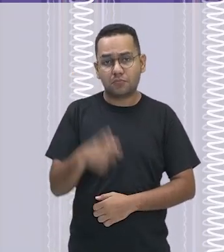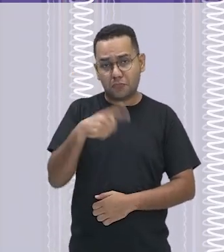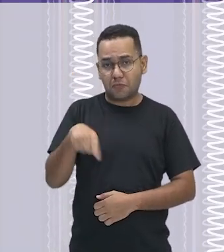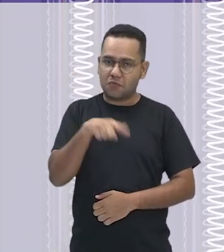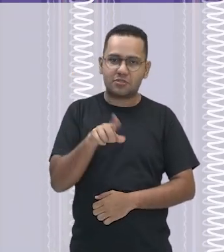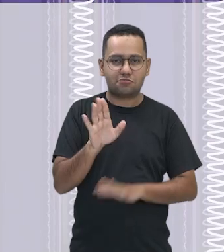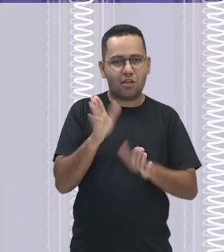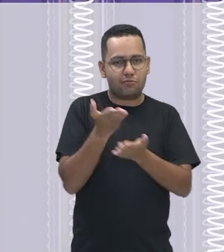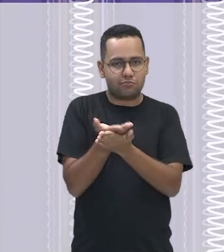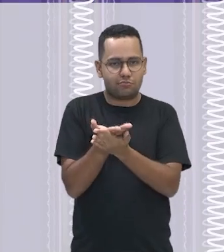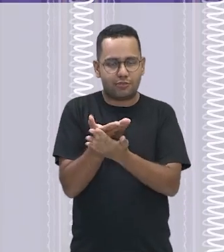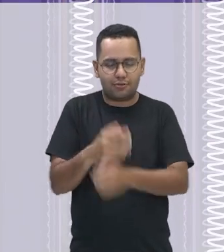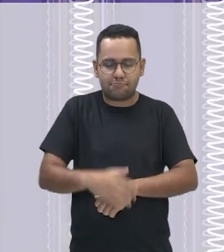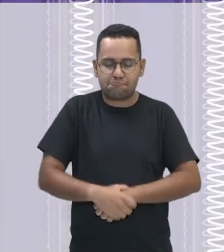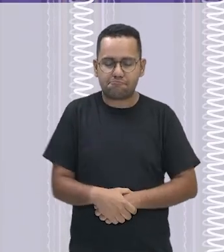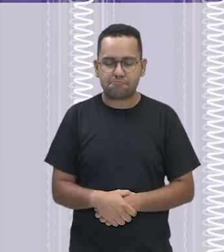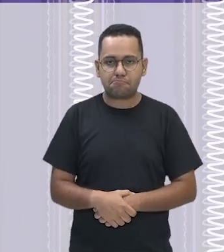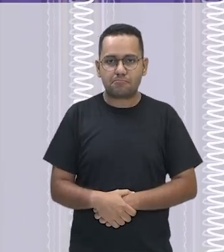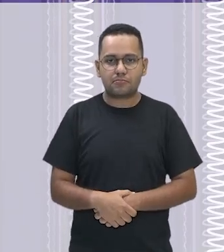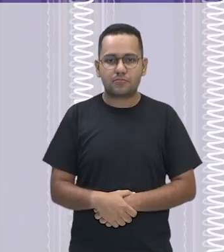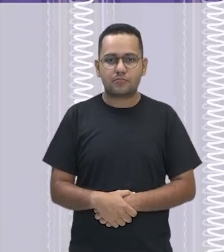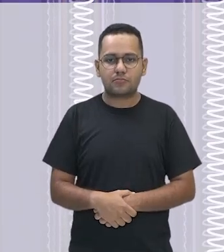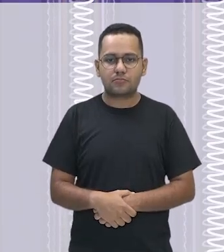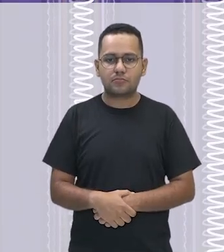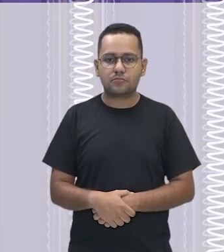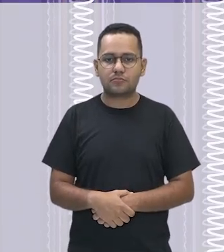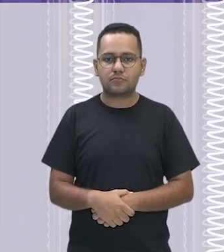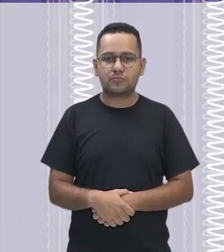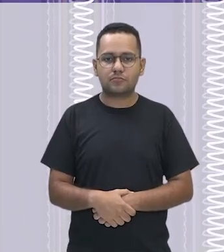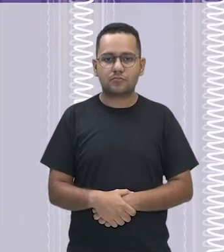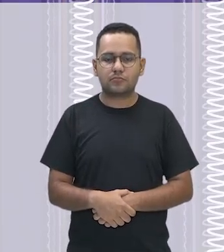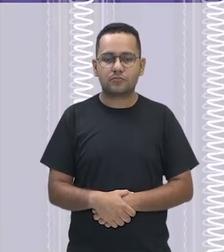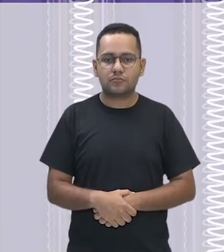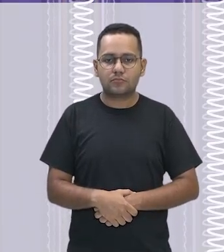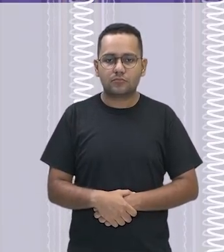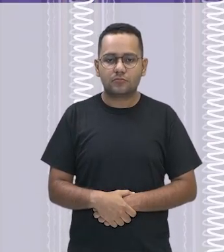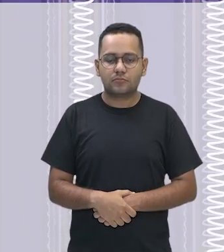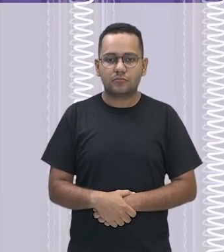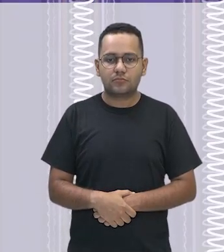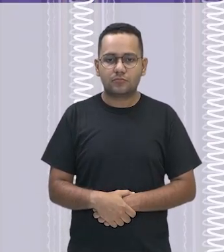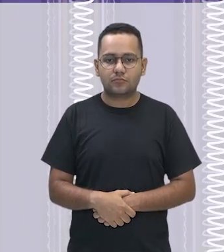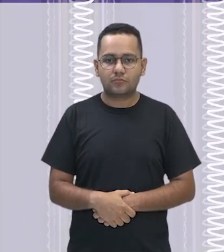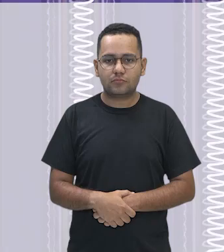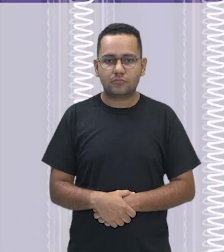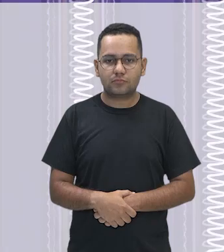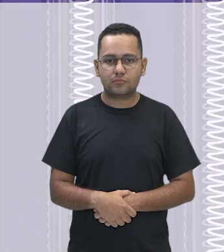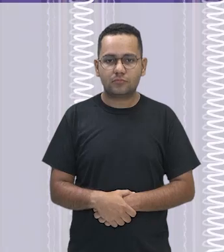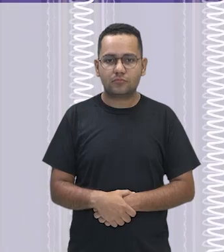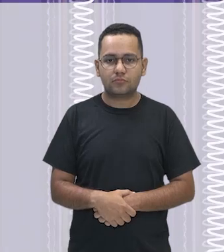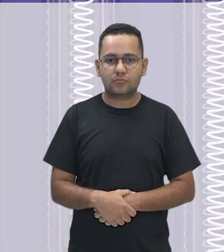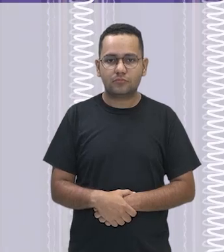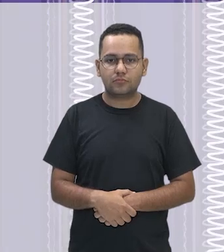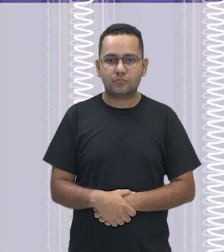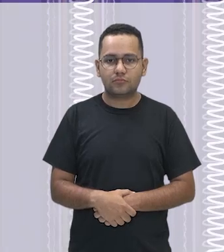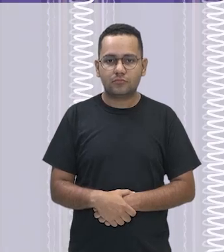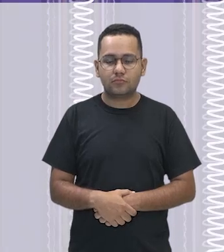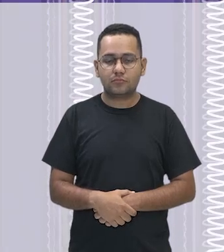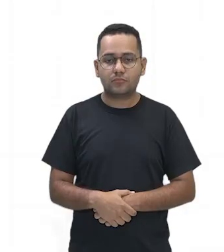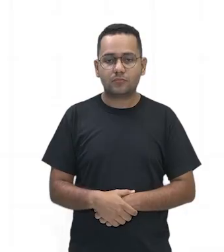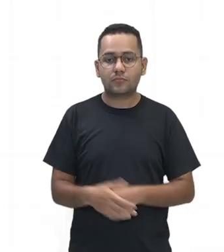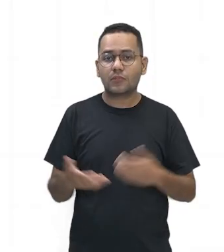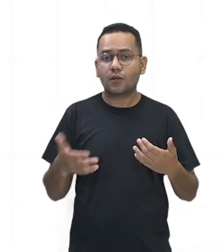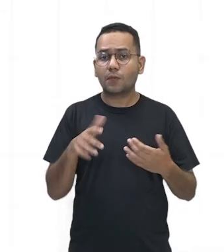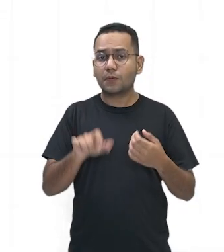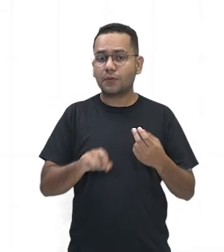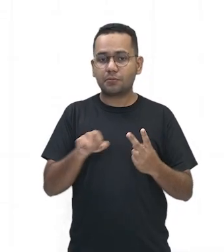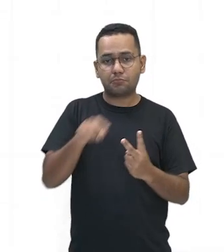aluna, ao longo desta unidade. Vamos lembrar, então, a dimensão da religião e o respeito à vida integral.